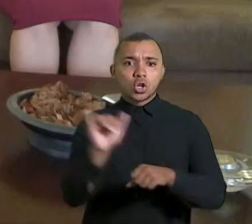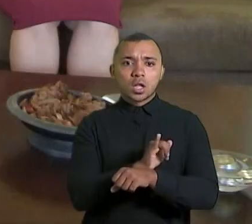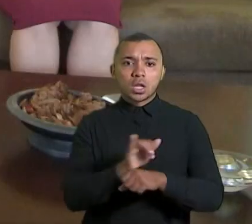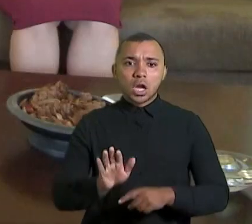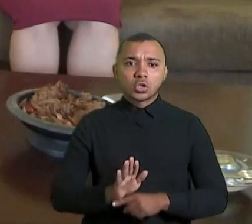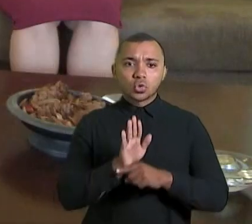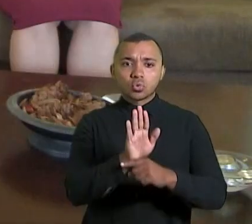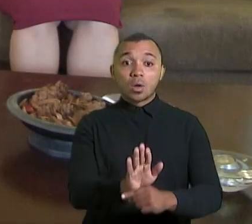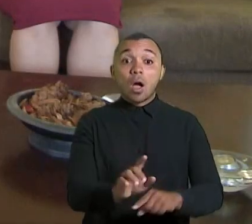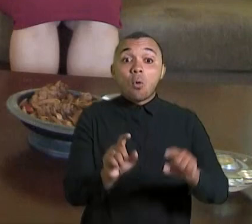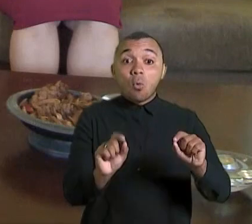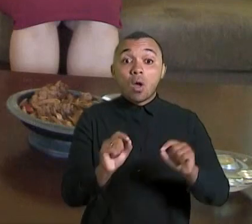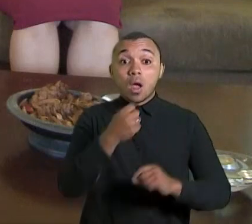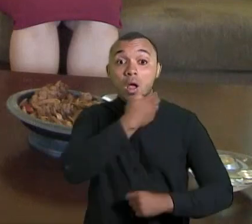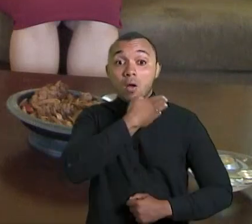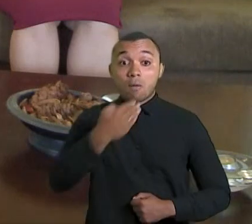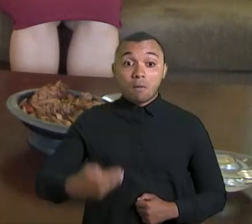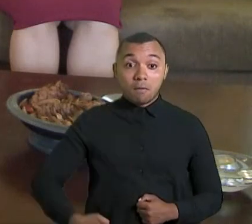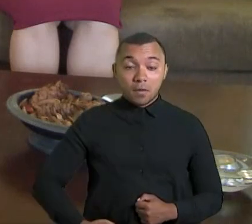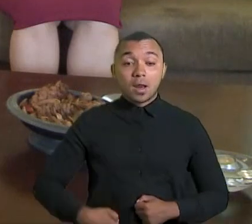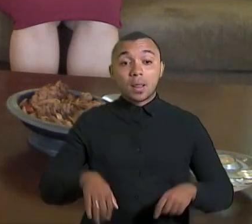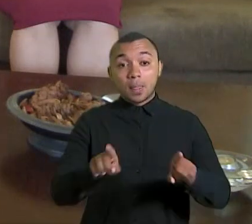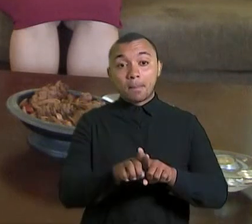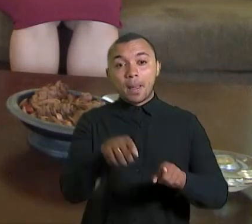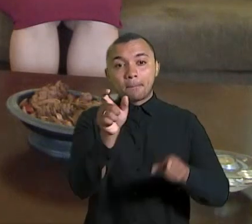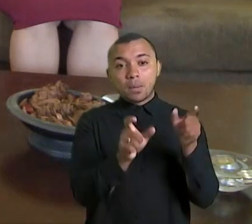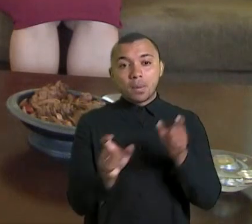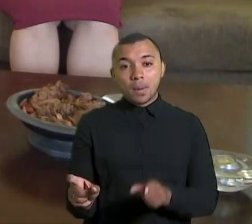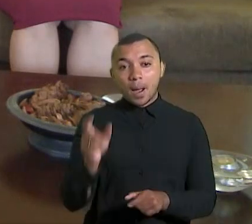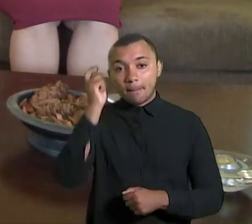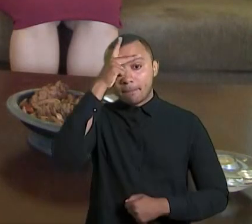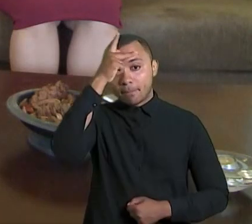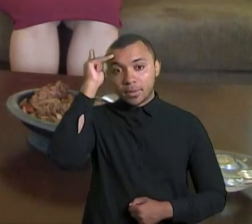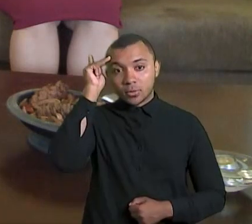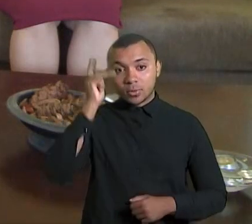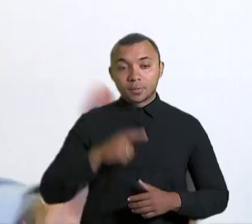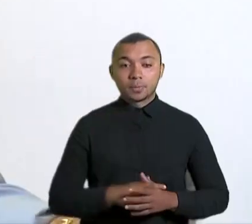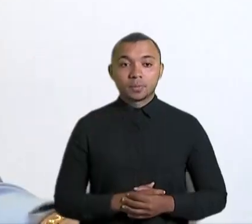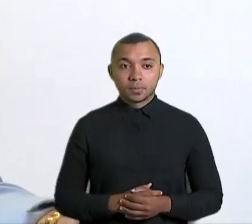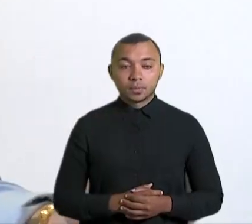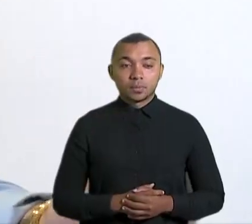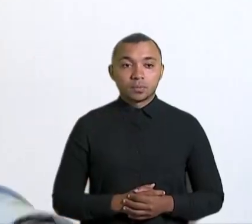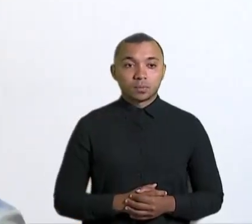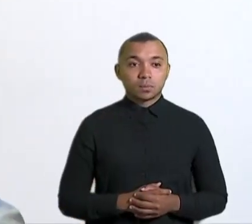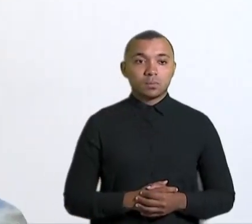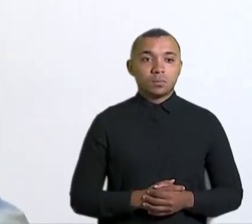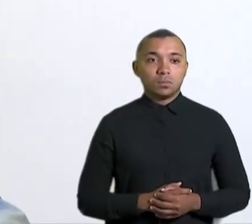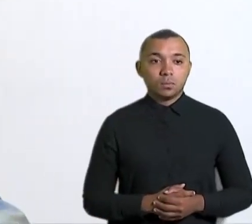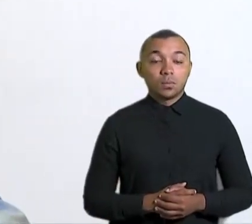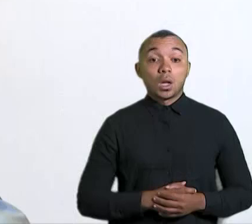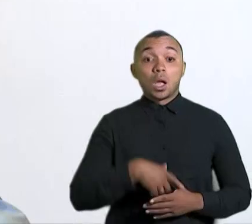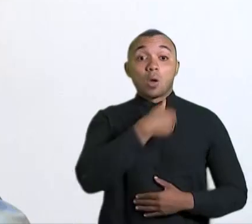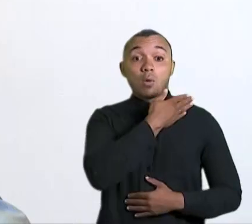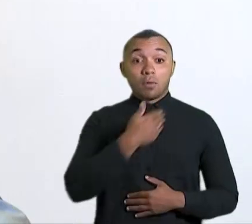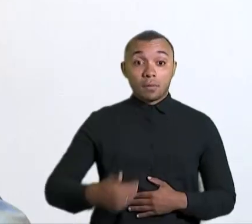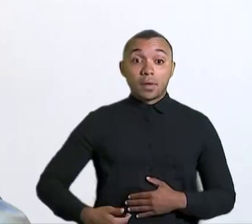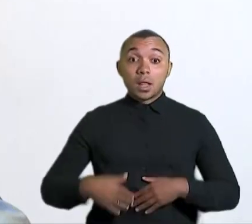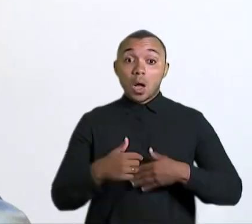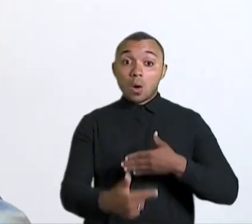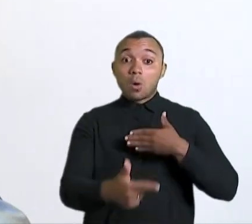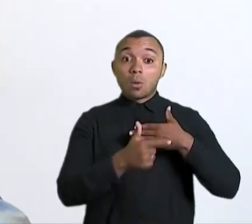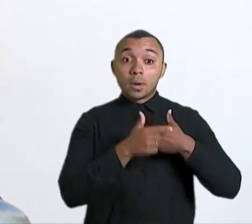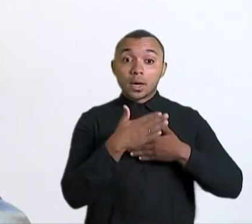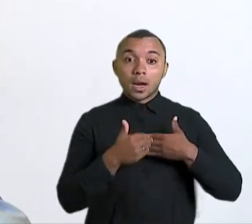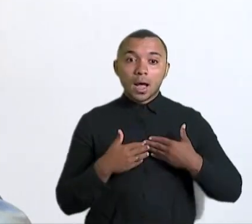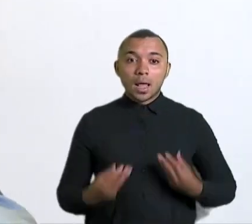para os governantes quanto para as pessoas. Afinal de contas, o Estado tem esse dever, né, de colocar